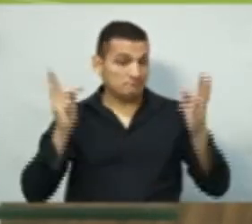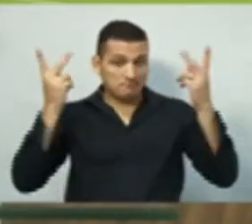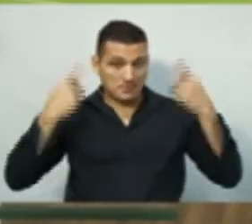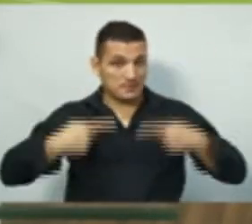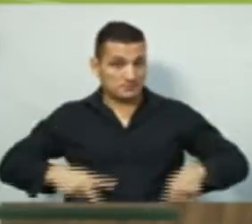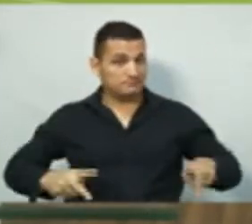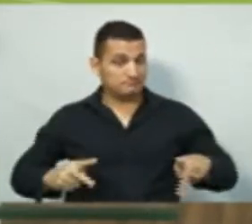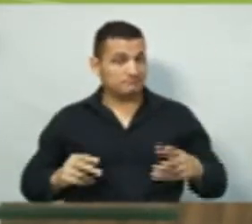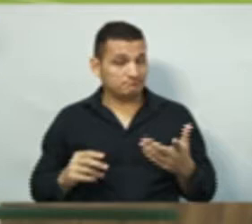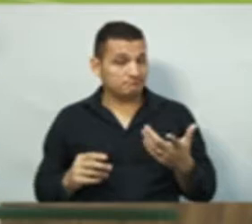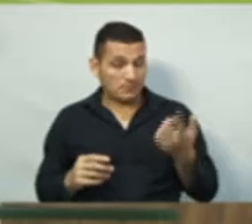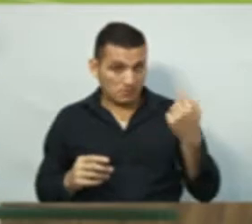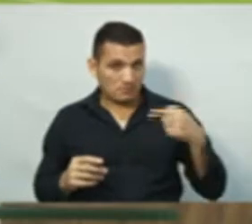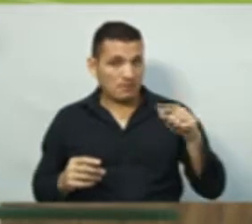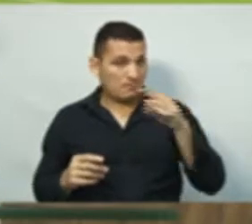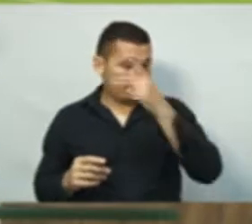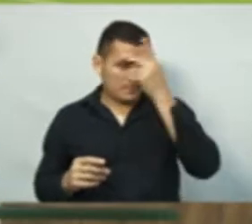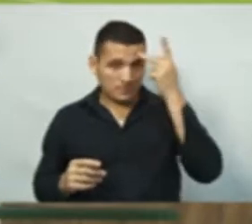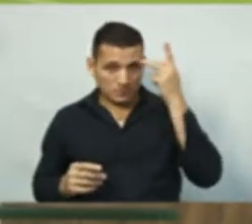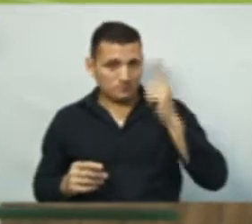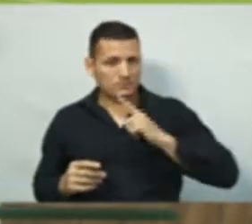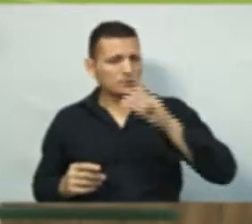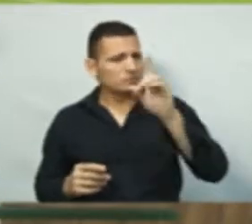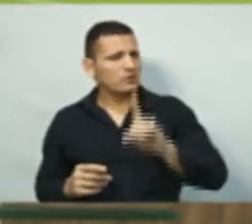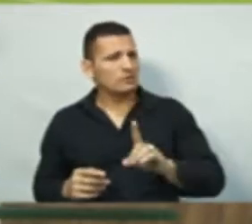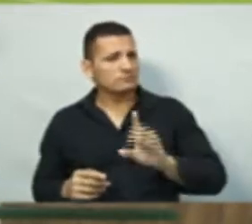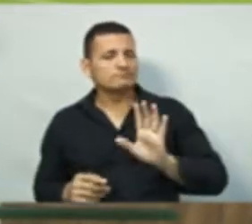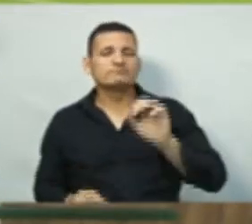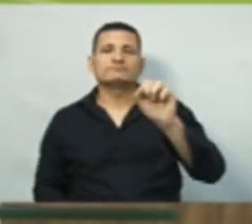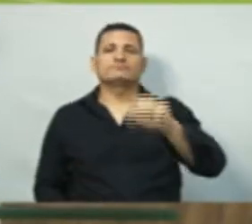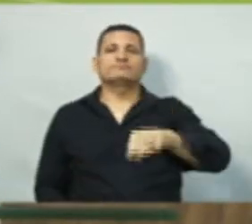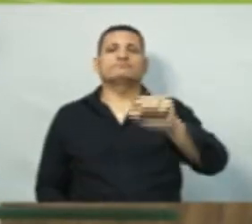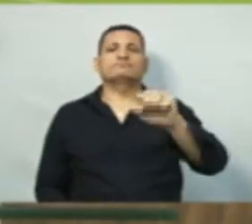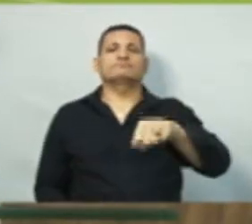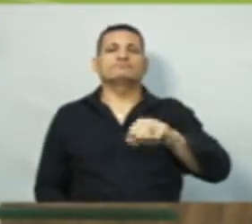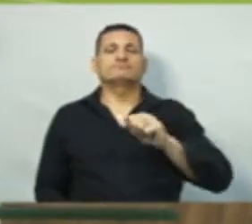humanos, somos pessoas que têm direitos? Sim, nós temos